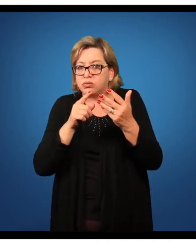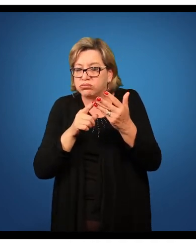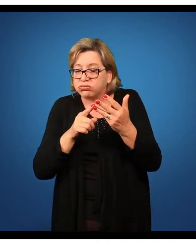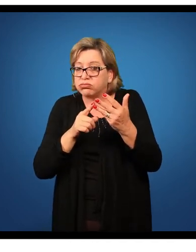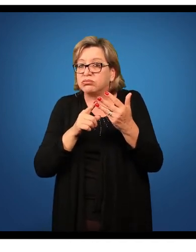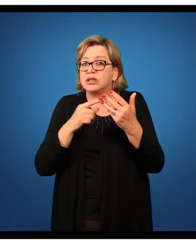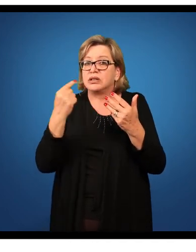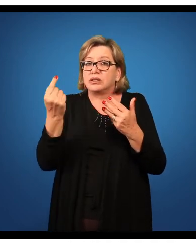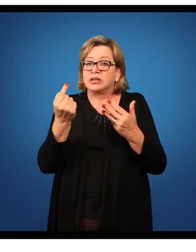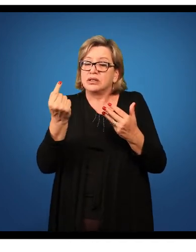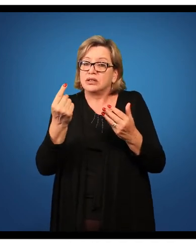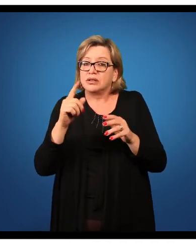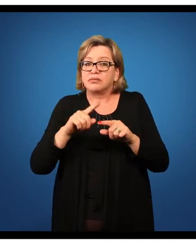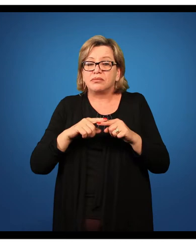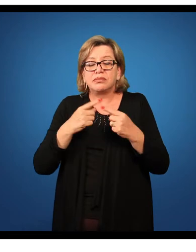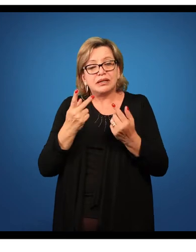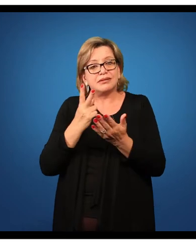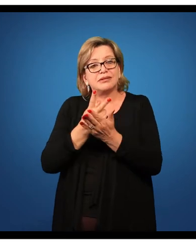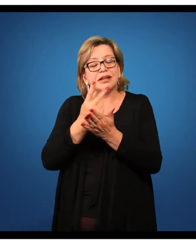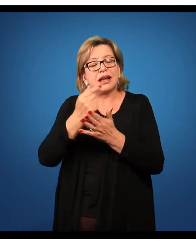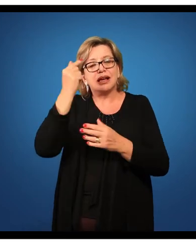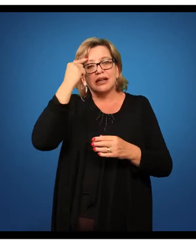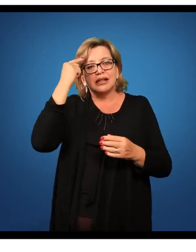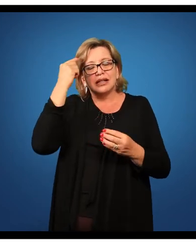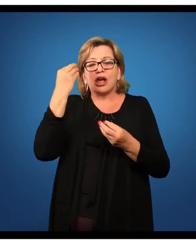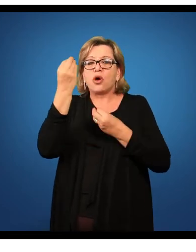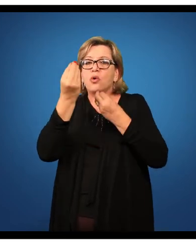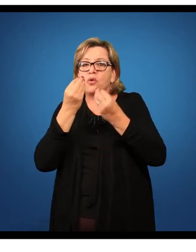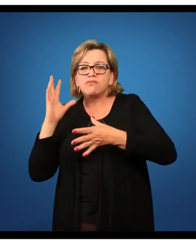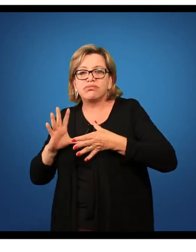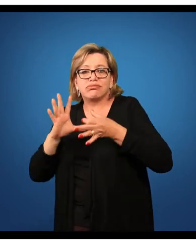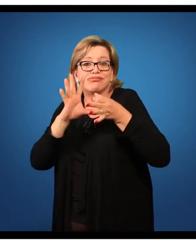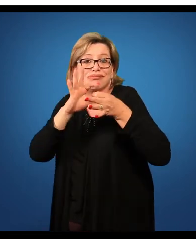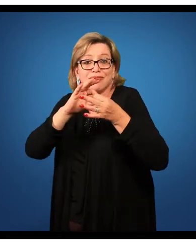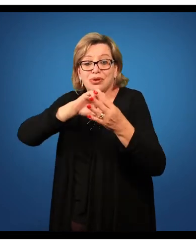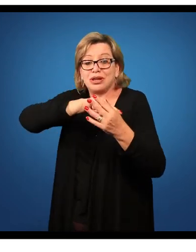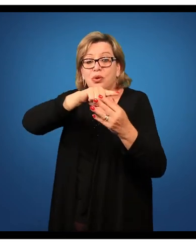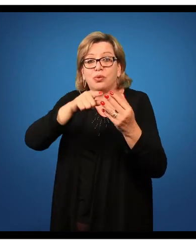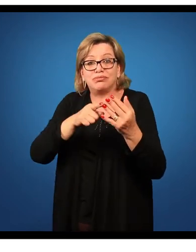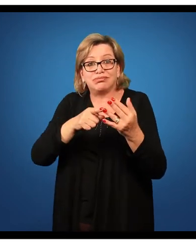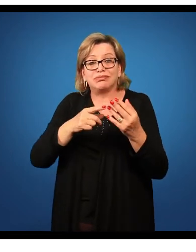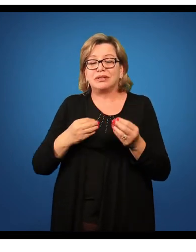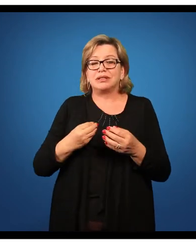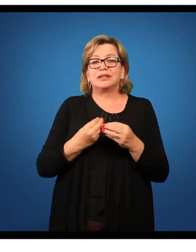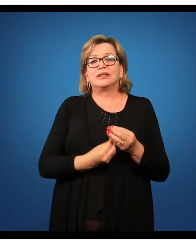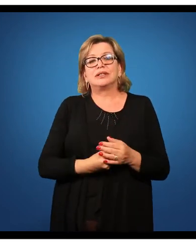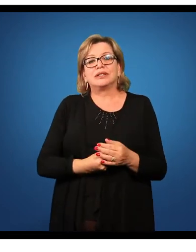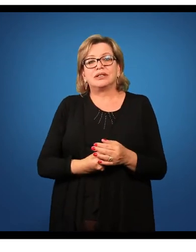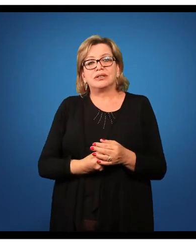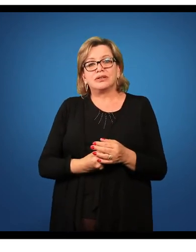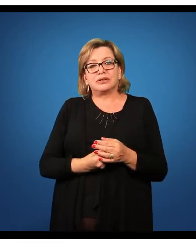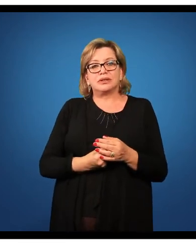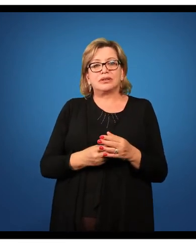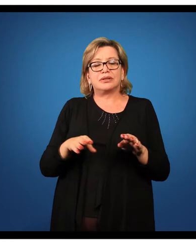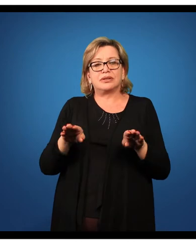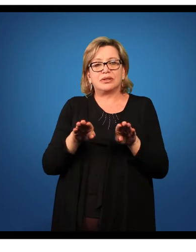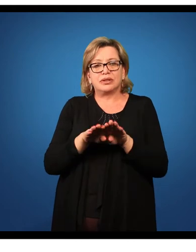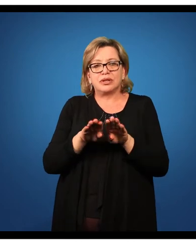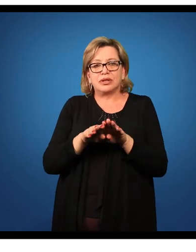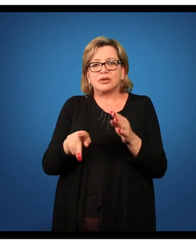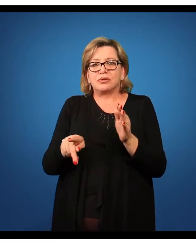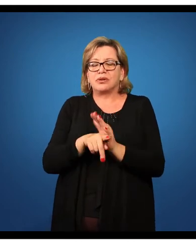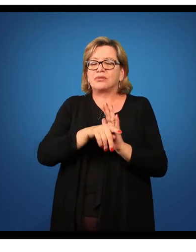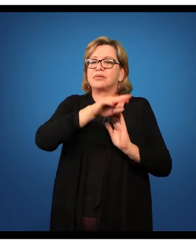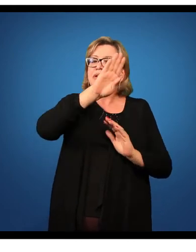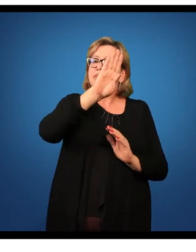pensar em como trabalhar de maneira integrada uma com a outra é então dentro da